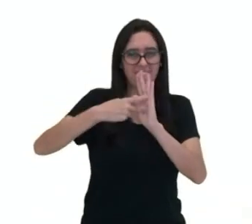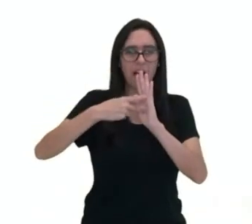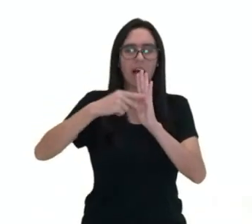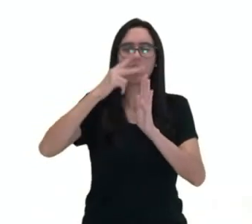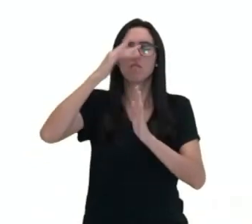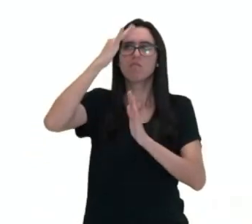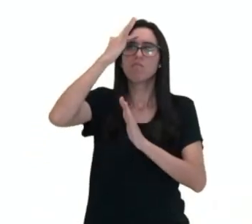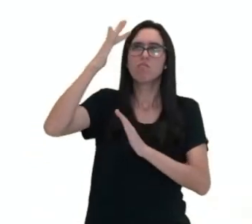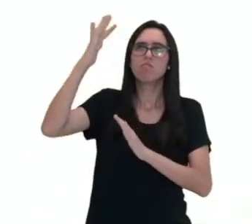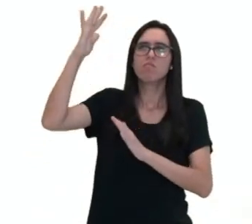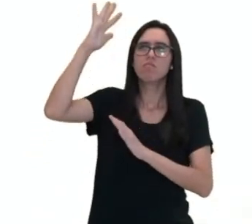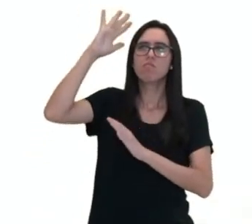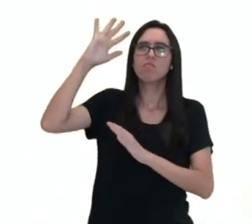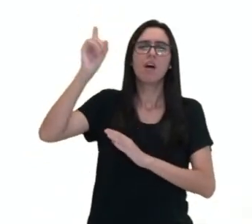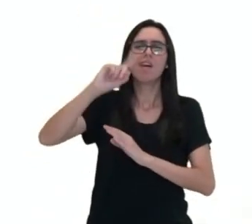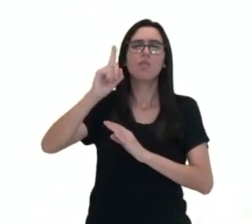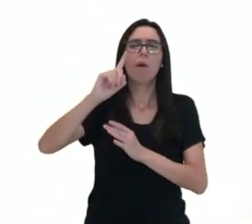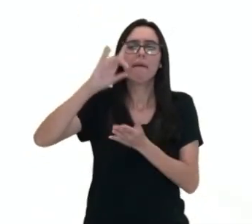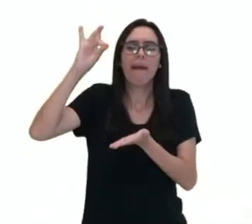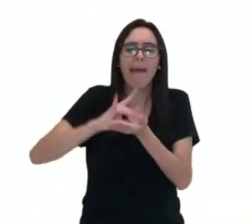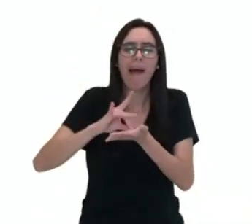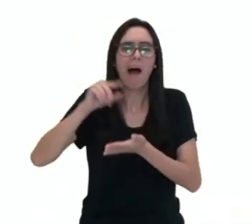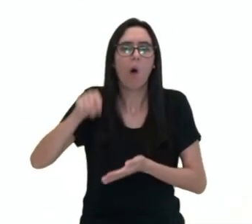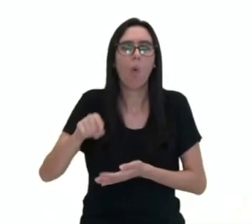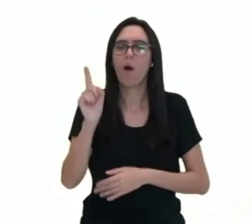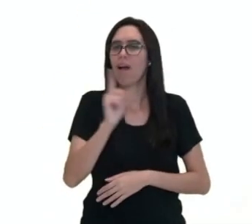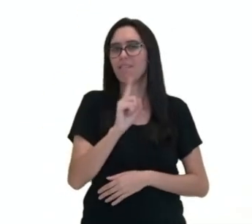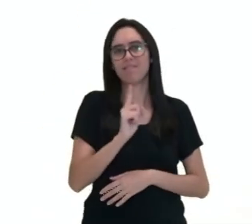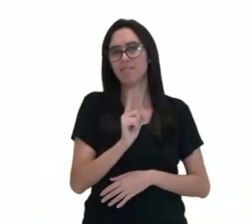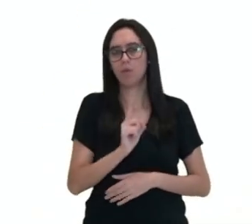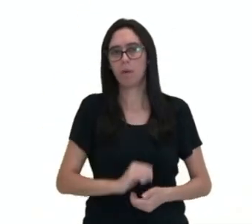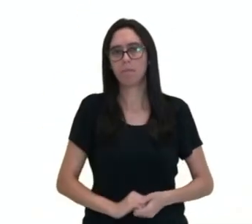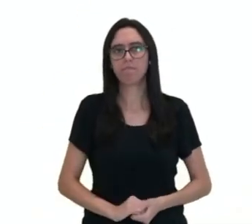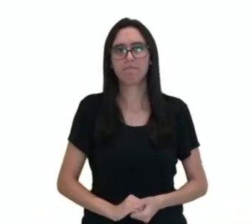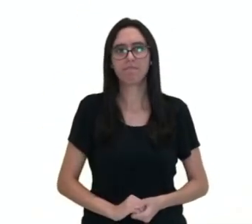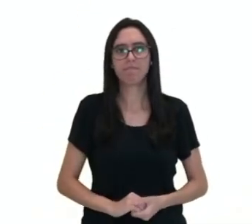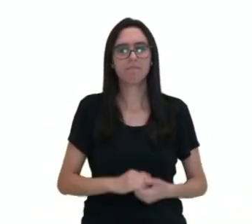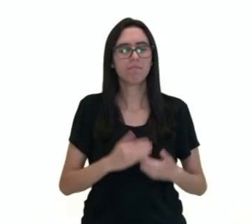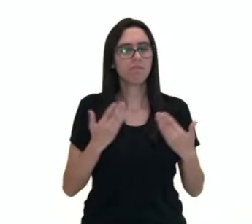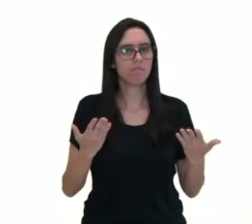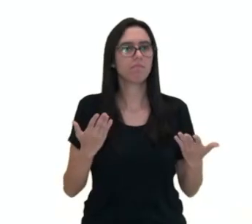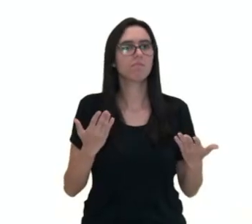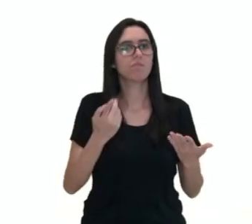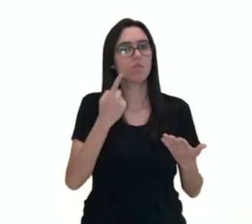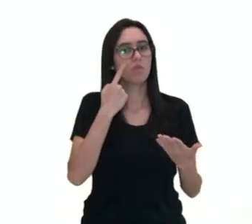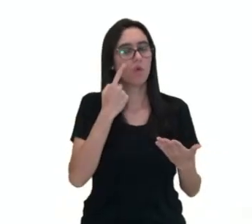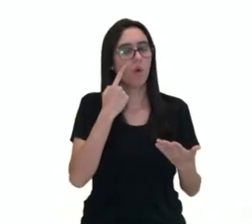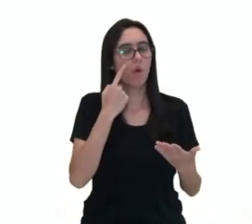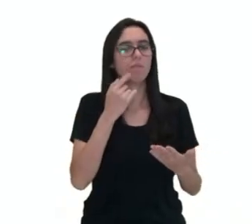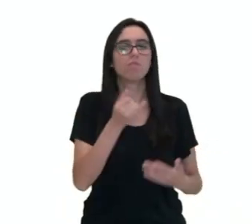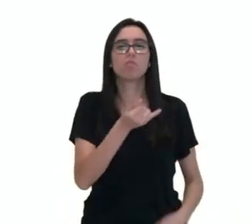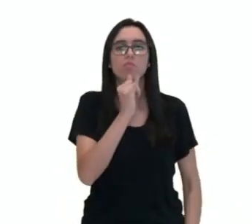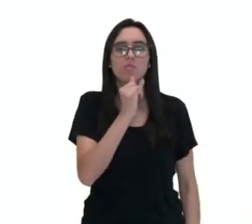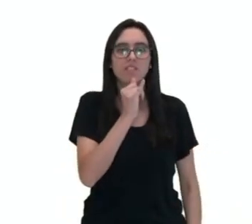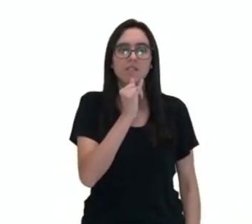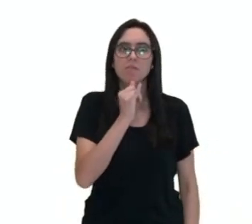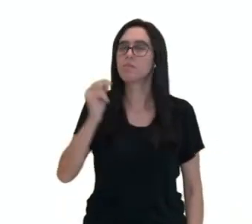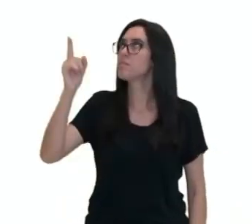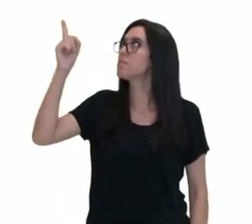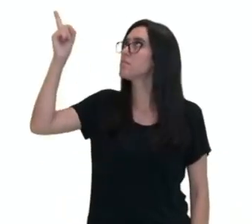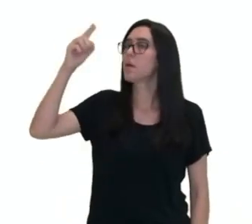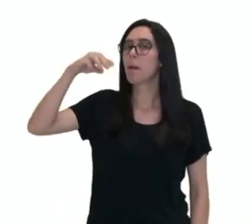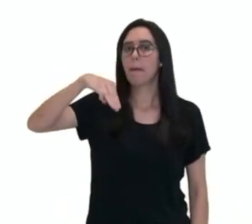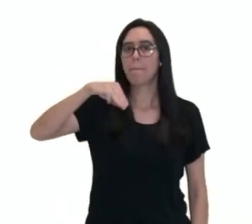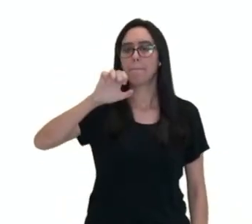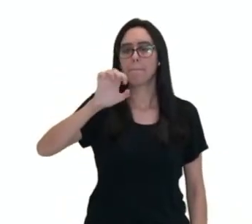difere do sentido literal, do sentido que seria o real, né? Ipsis literis ali. Então, por exemplo, nós temos aqui a metonímia,